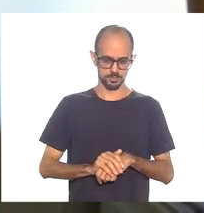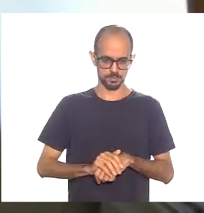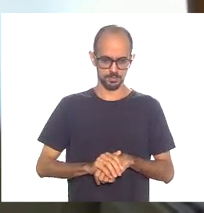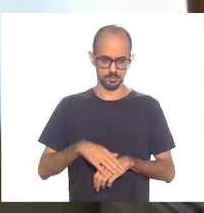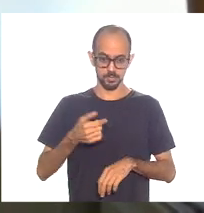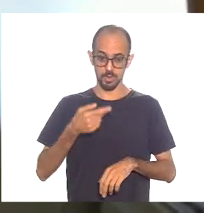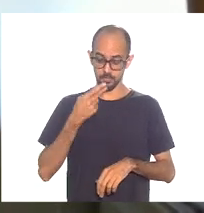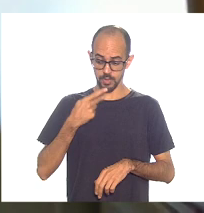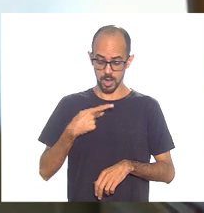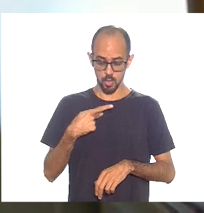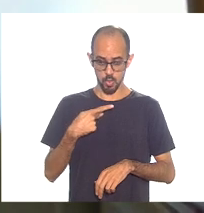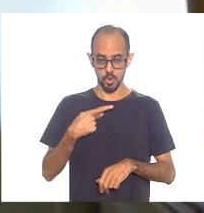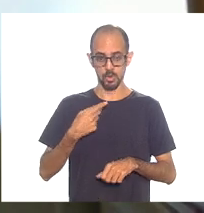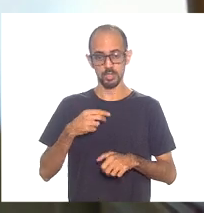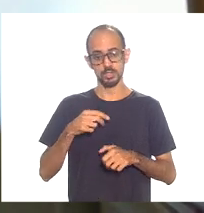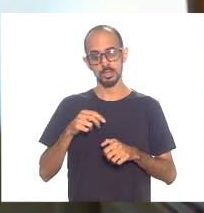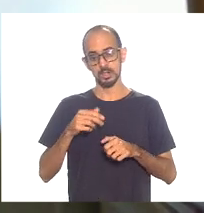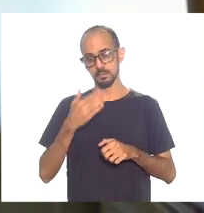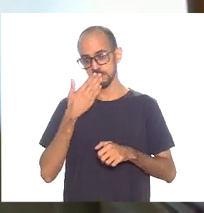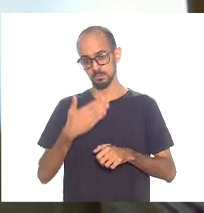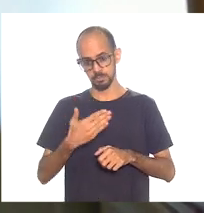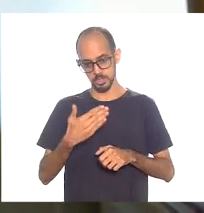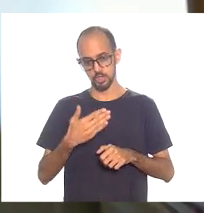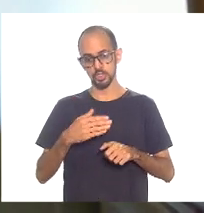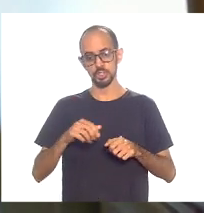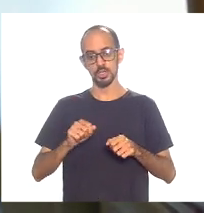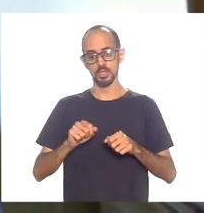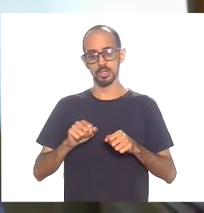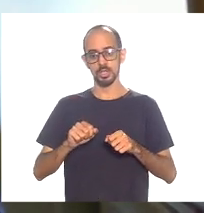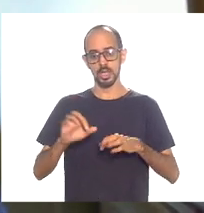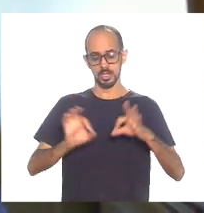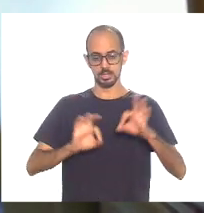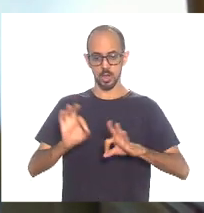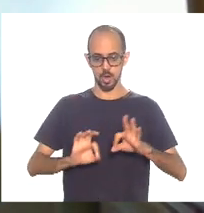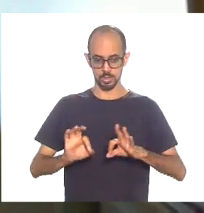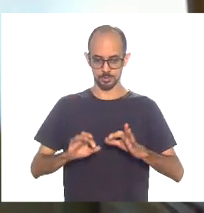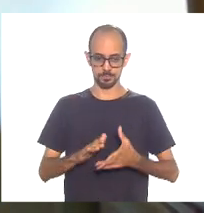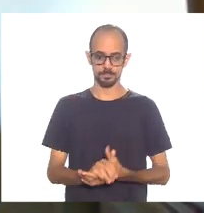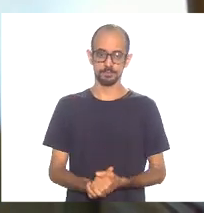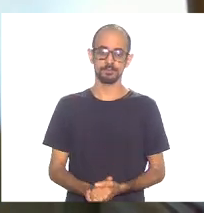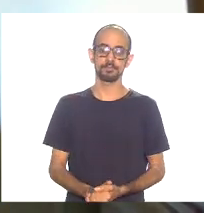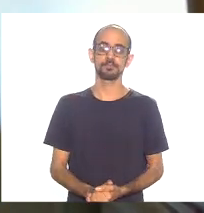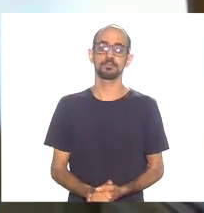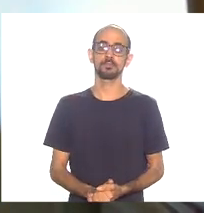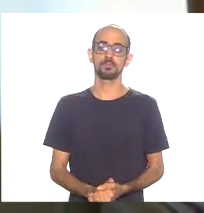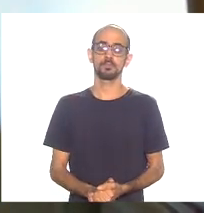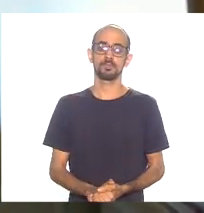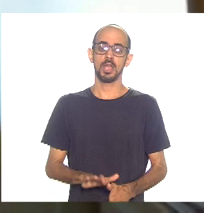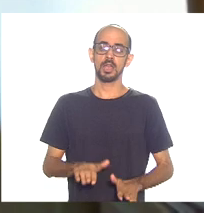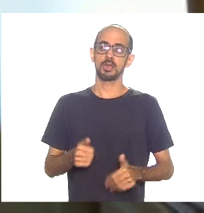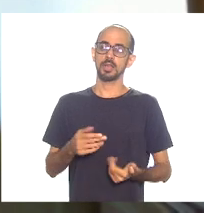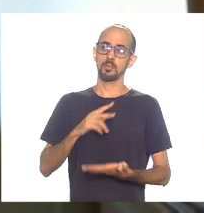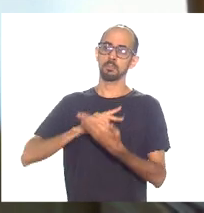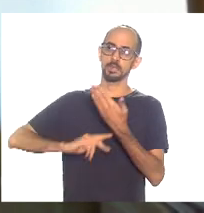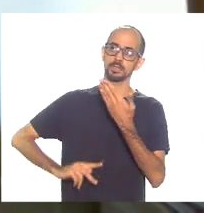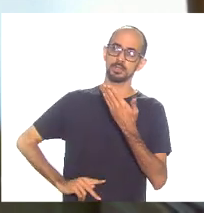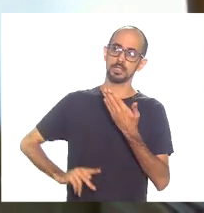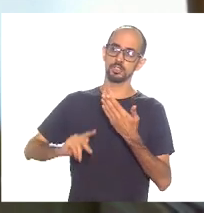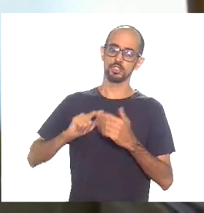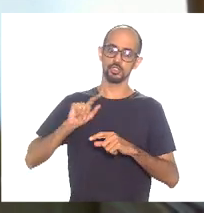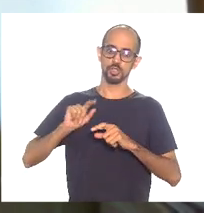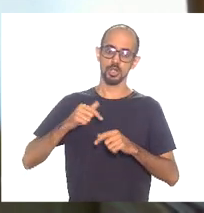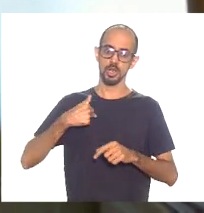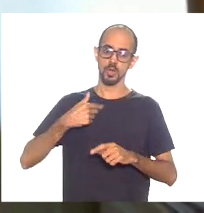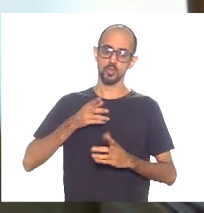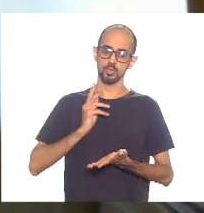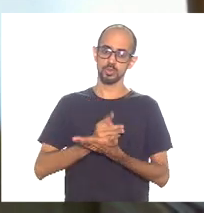afirmou que ia fazer esta questão de ordem. Senhor presidente, eu sempre